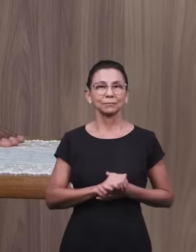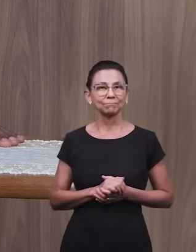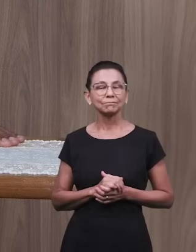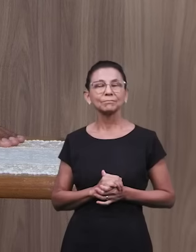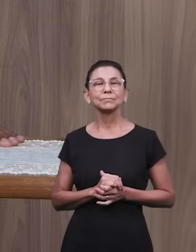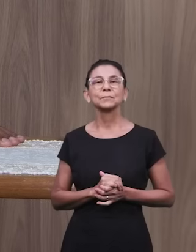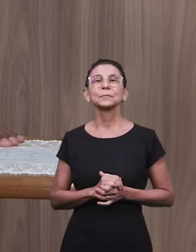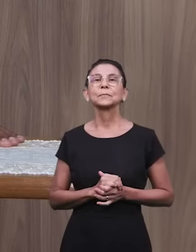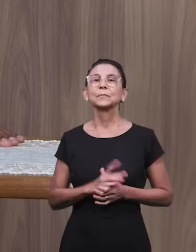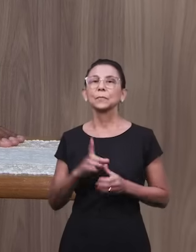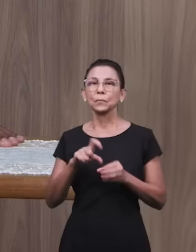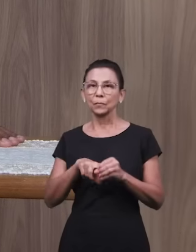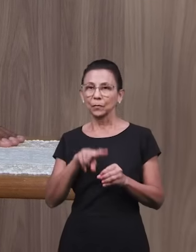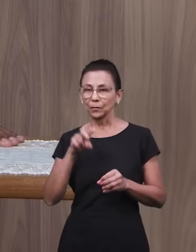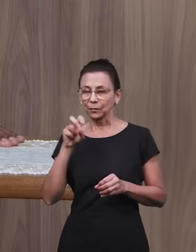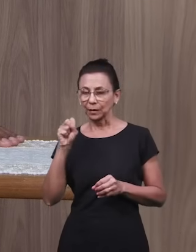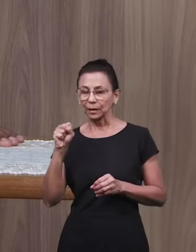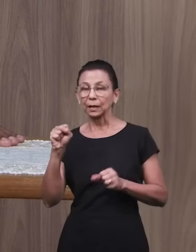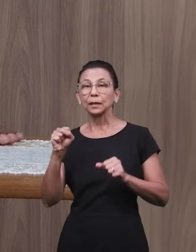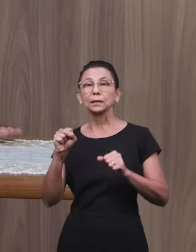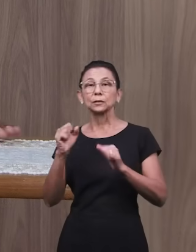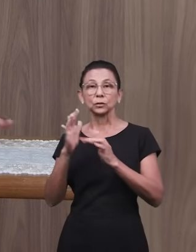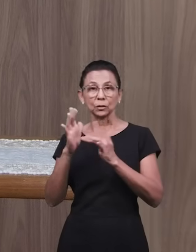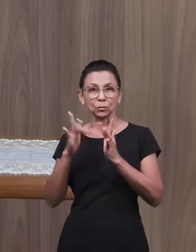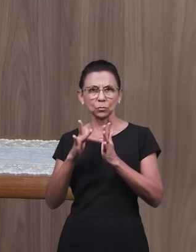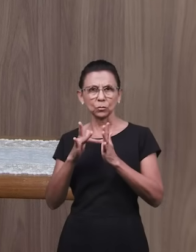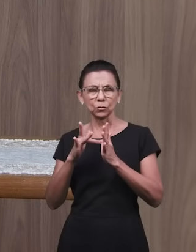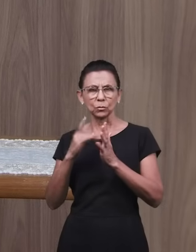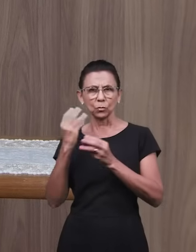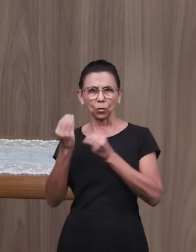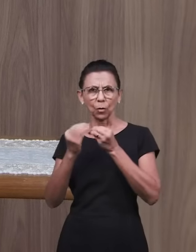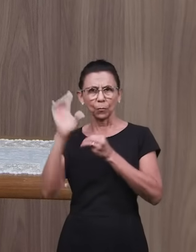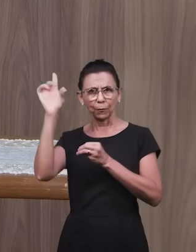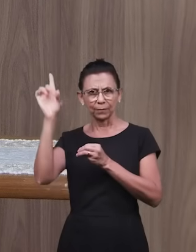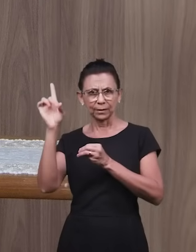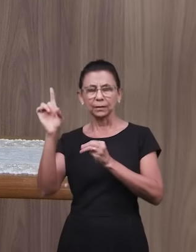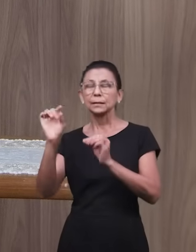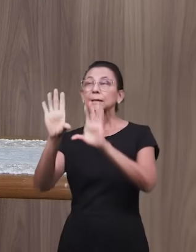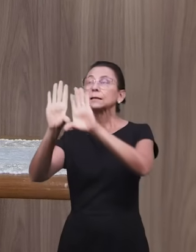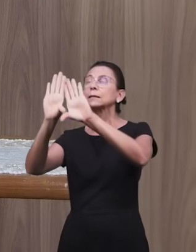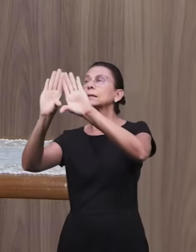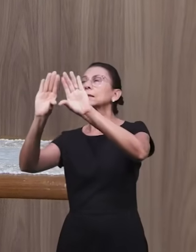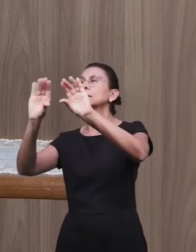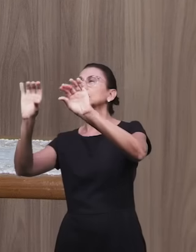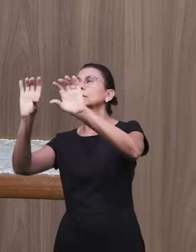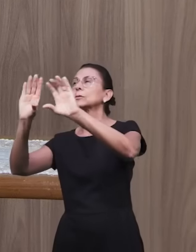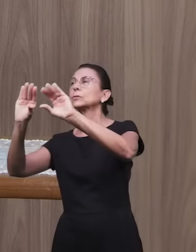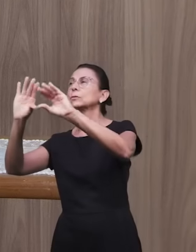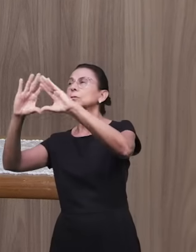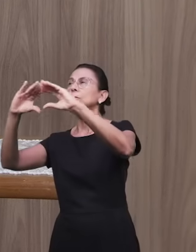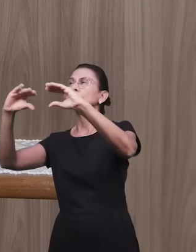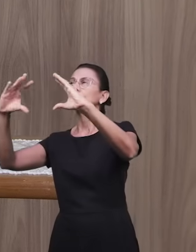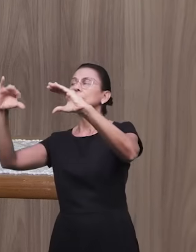que Jesus virá nas nuvens, com seus milhares de anjos,